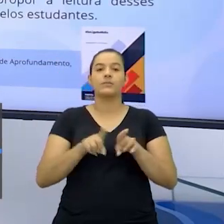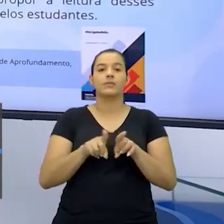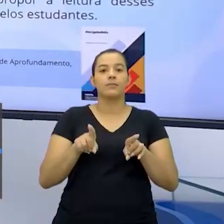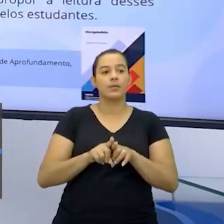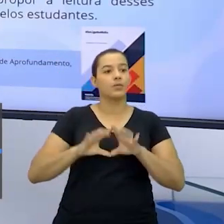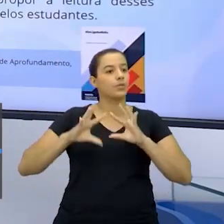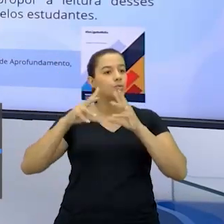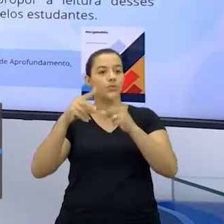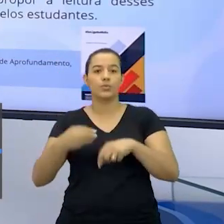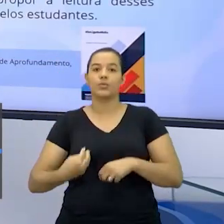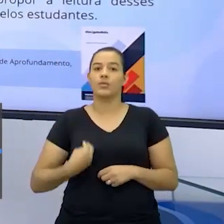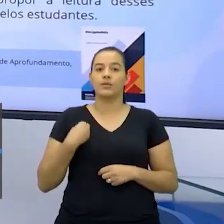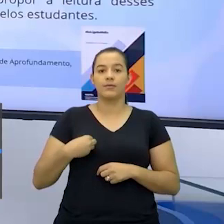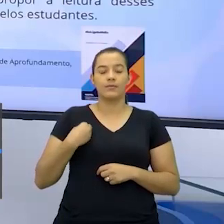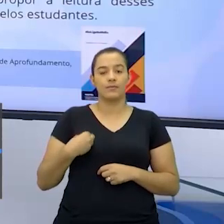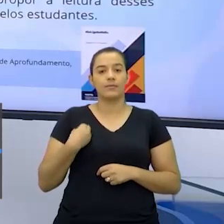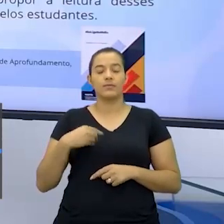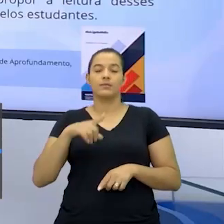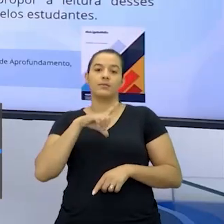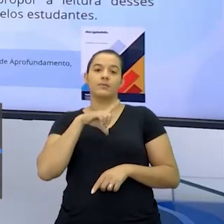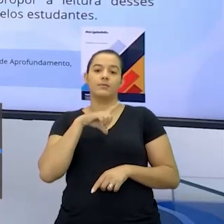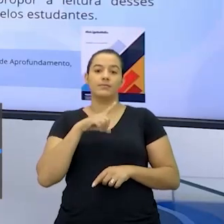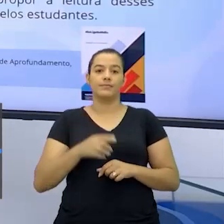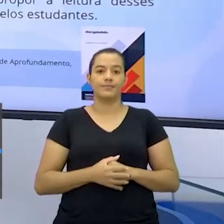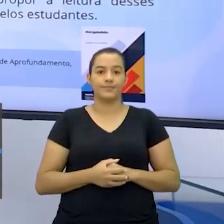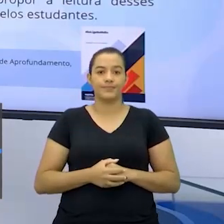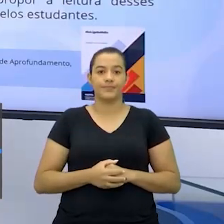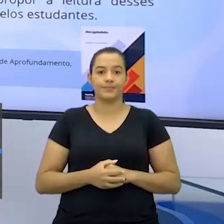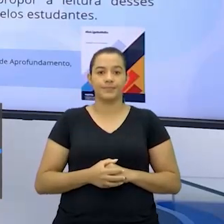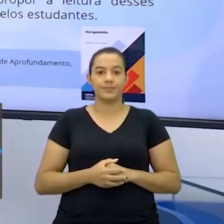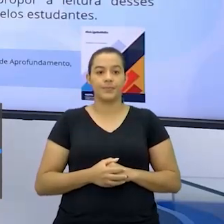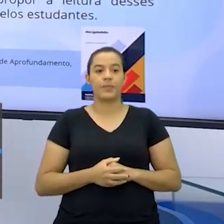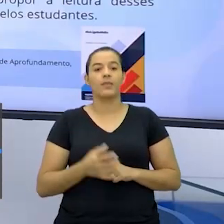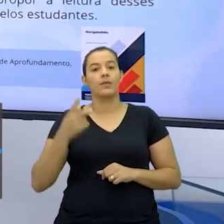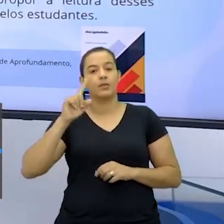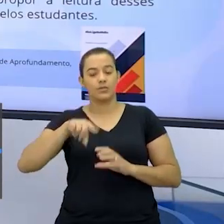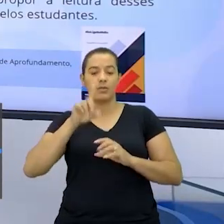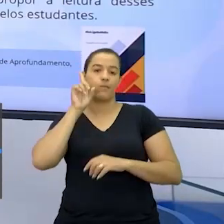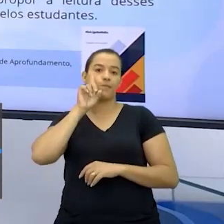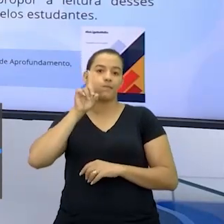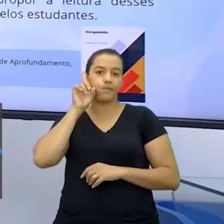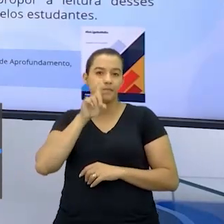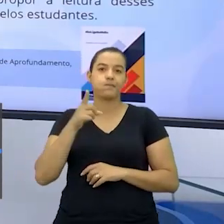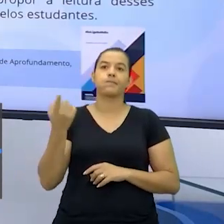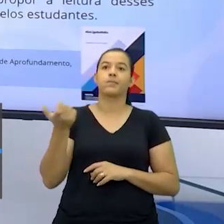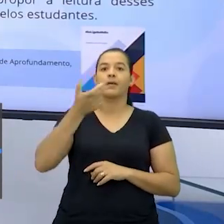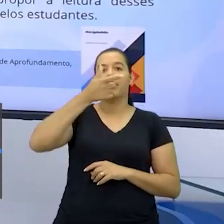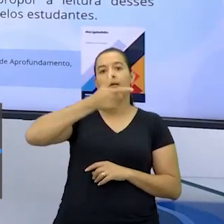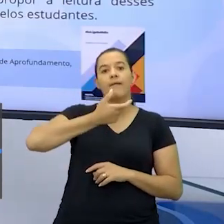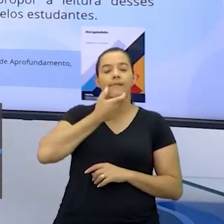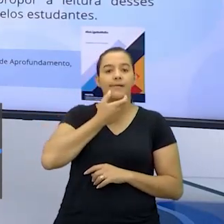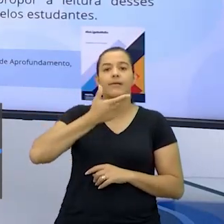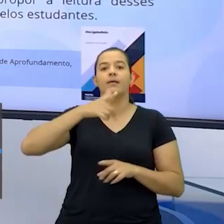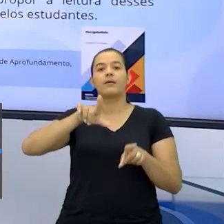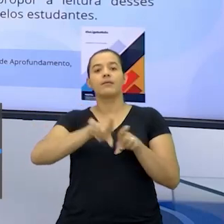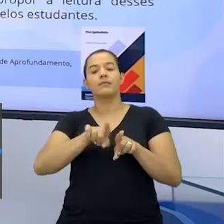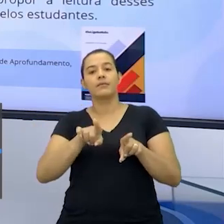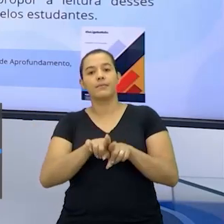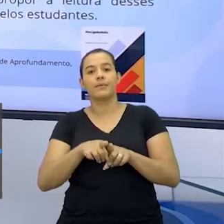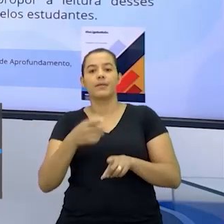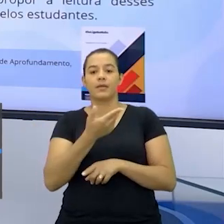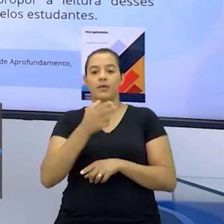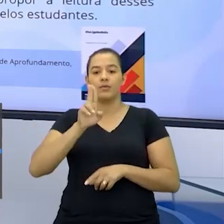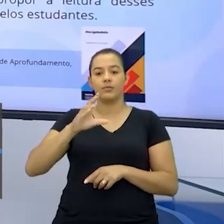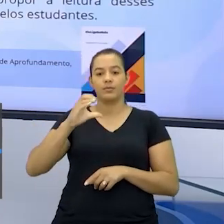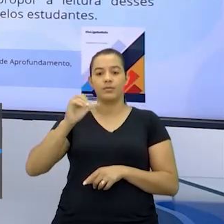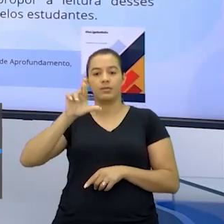a nossa vida, né? Influencia o meu mundo, estou aqui, né? Vivo no Brasil. Os Estados Unidos, a Inglaterra, a Ucrânia, né? Vamos falar sobre